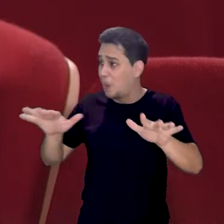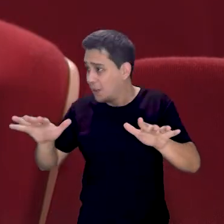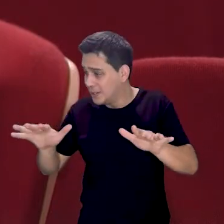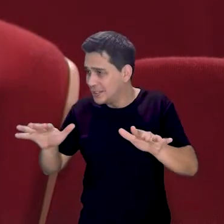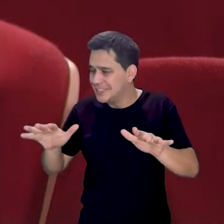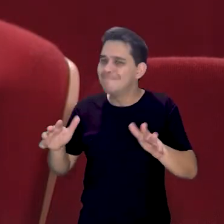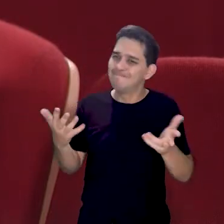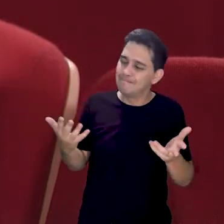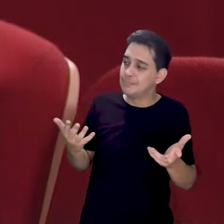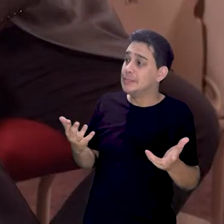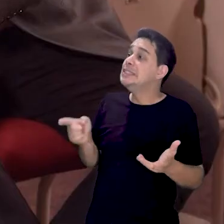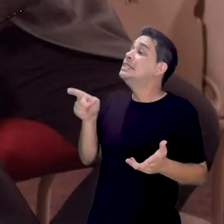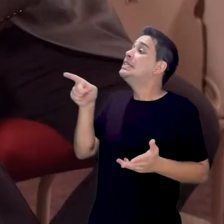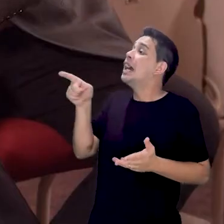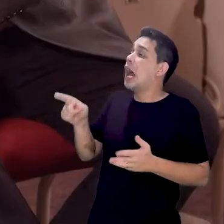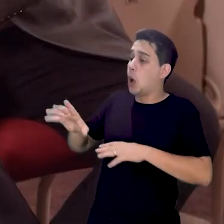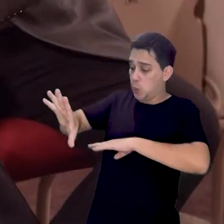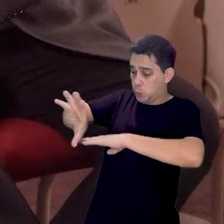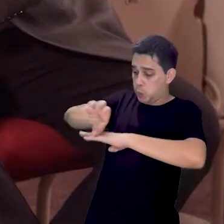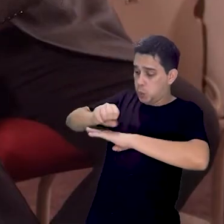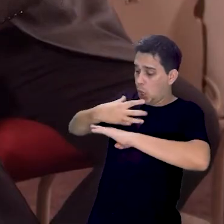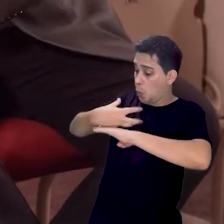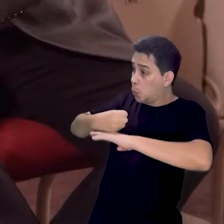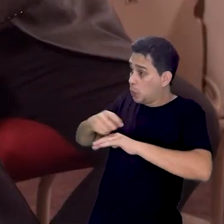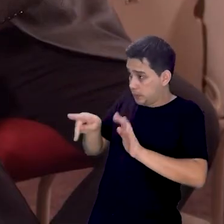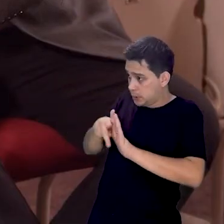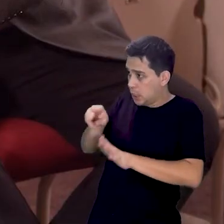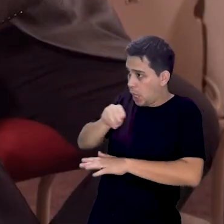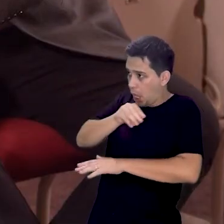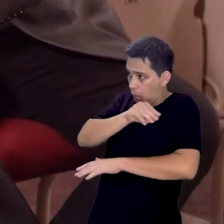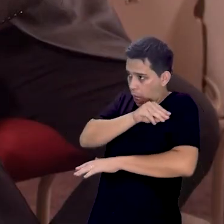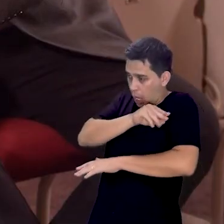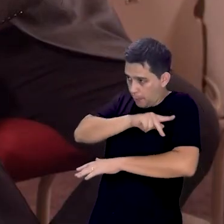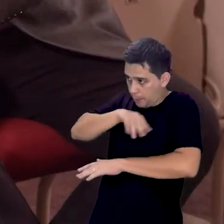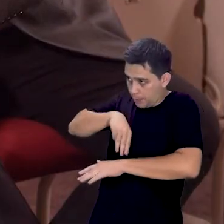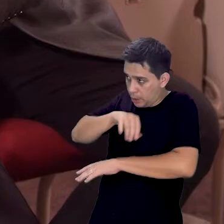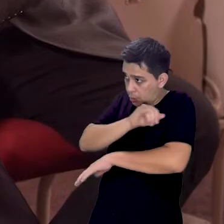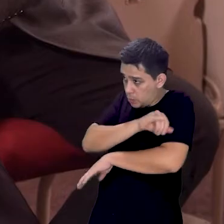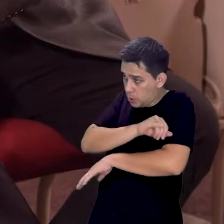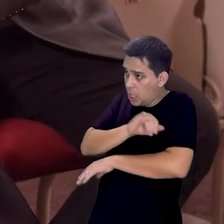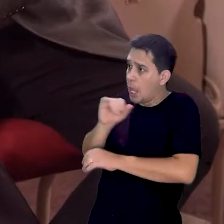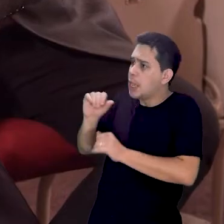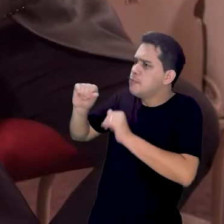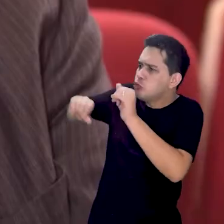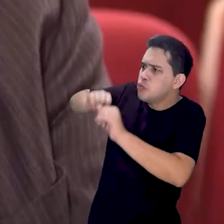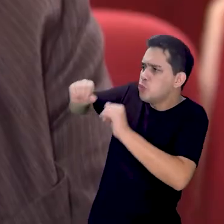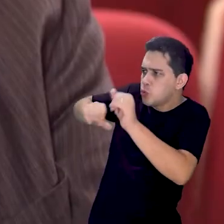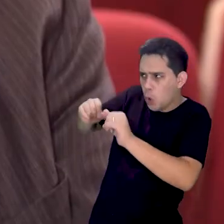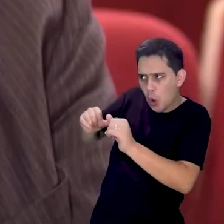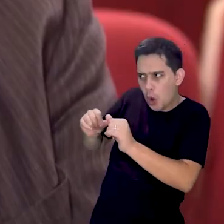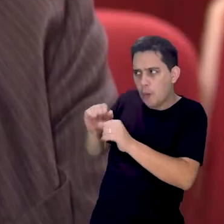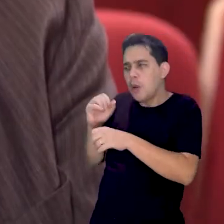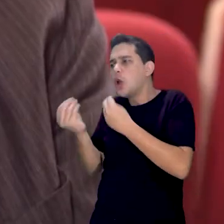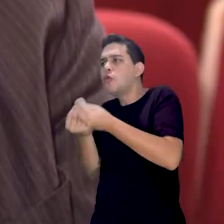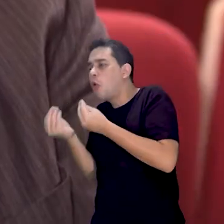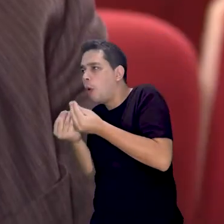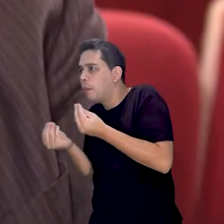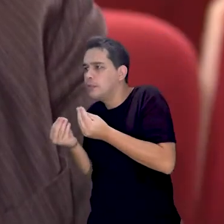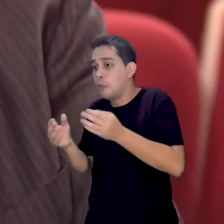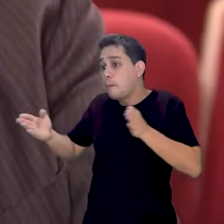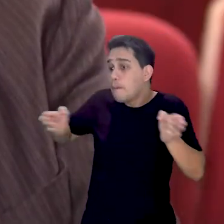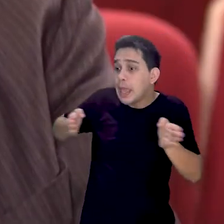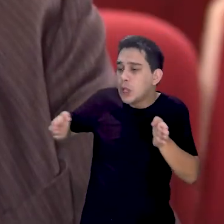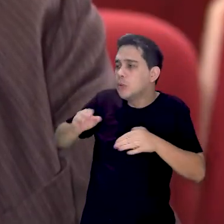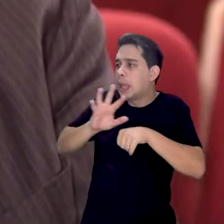pelas quais a ouvidoria passou ao longo desses anos, agora segundo ano de pandemia? A pandemia foi um